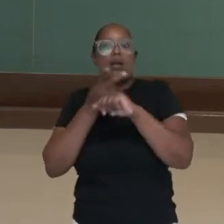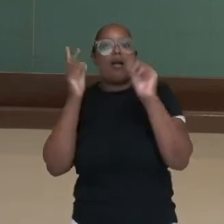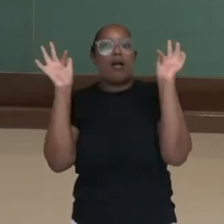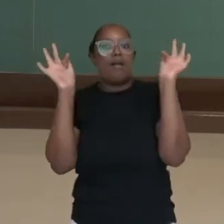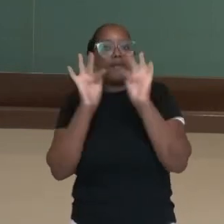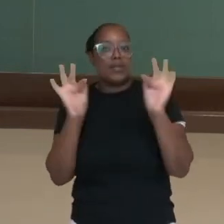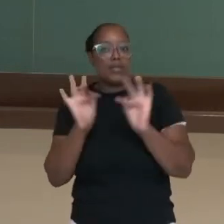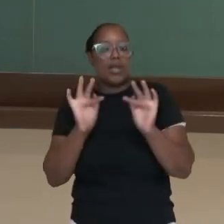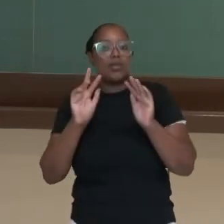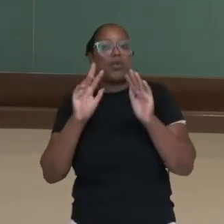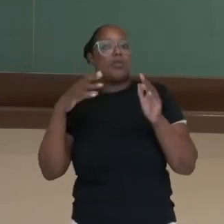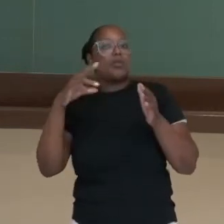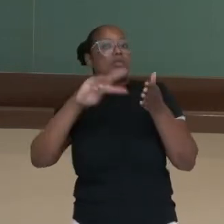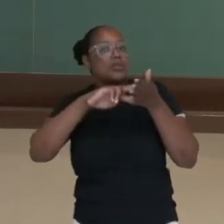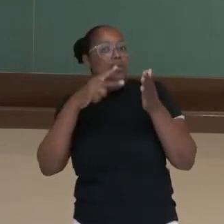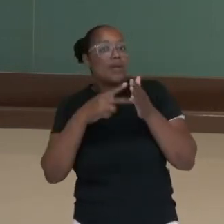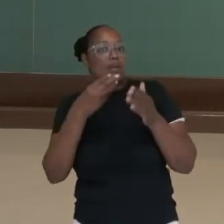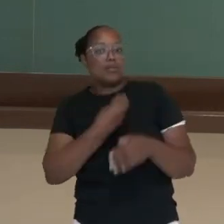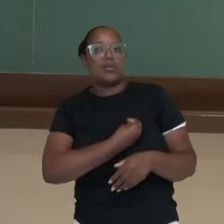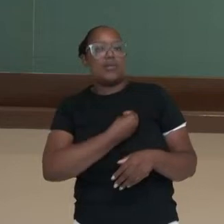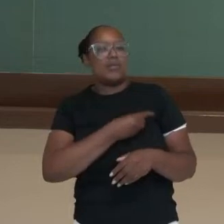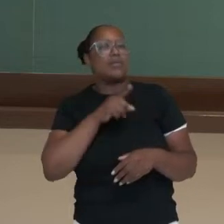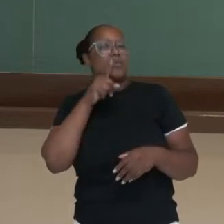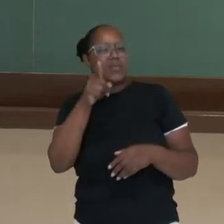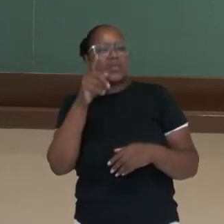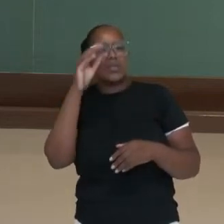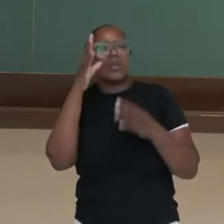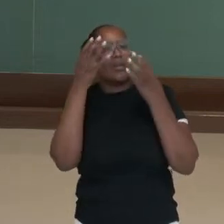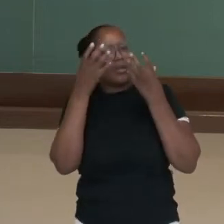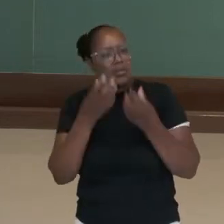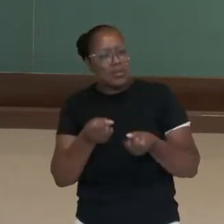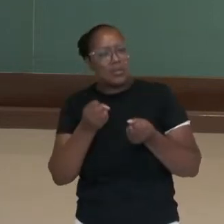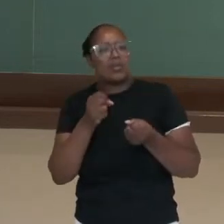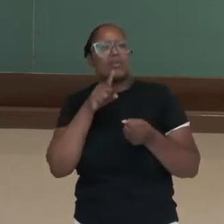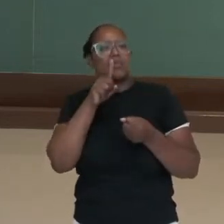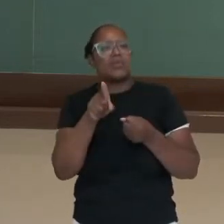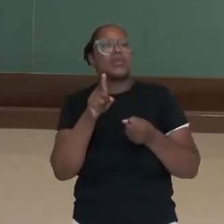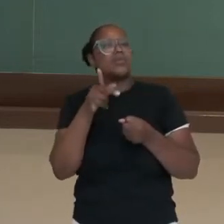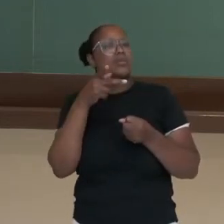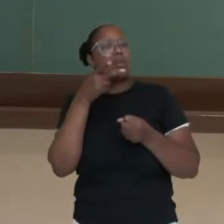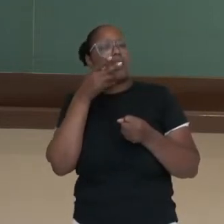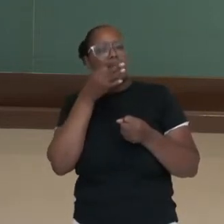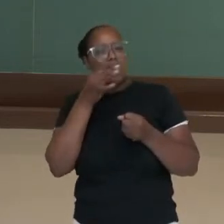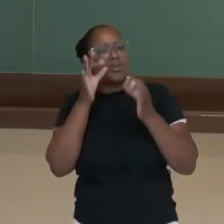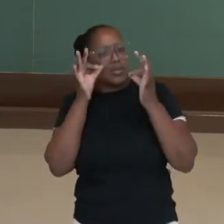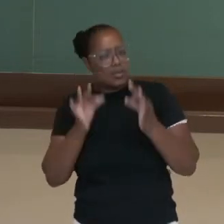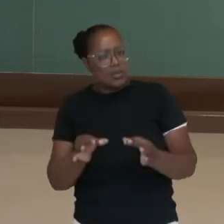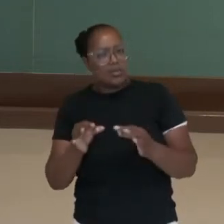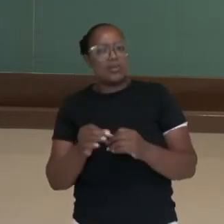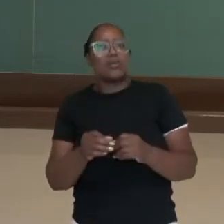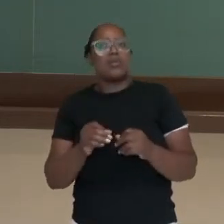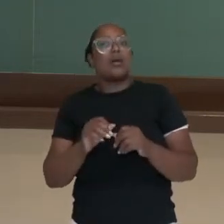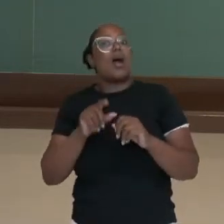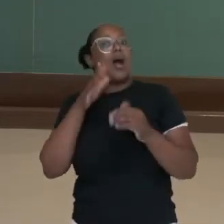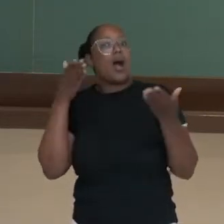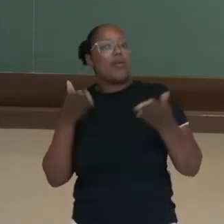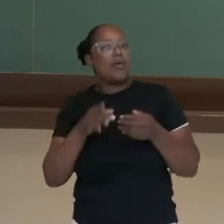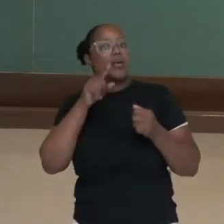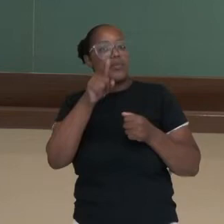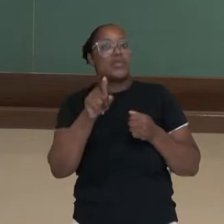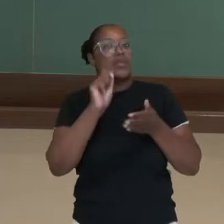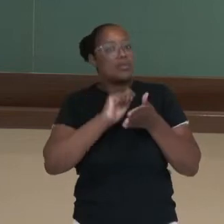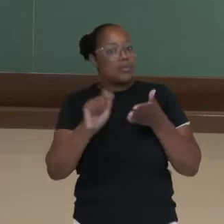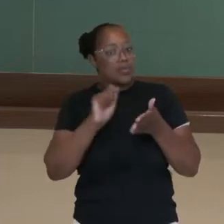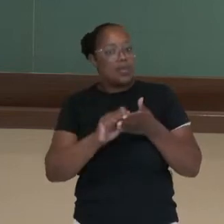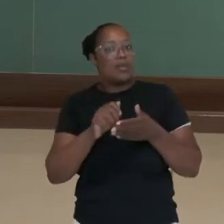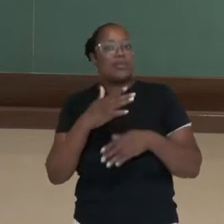sentido da vida. E para você? Você concorda, você discorda com ele? O que é a felicidade, certo? Agora com você, escreve aí para